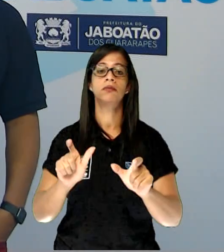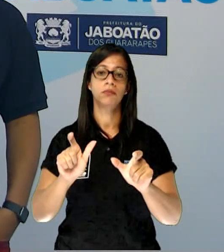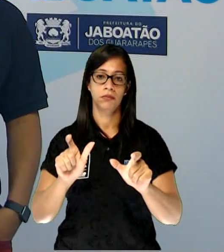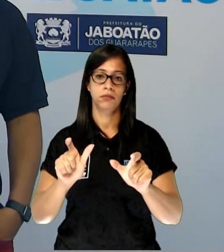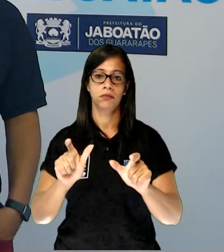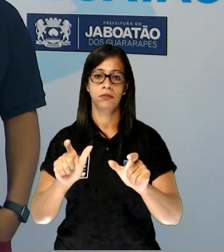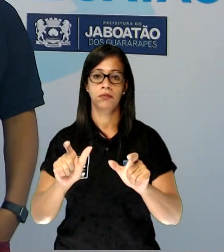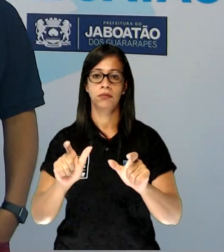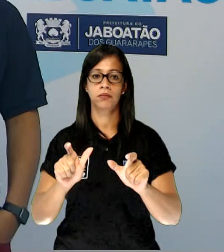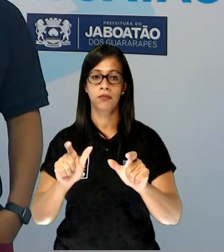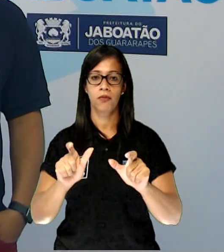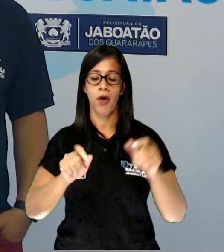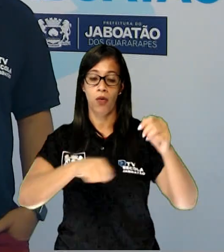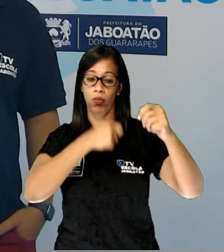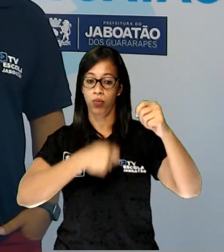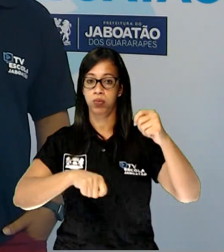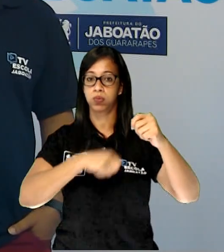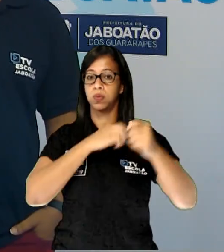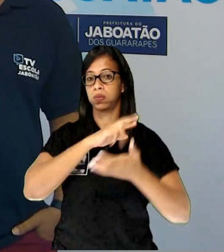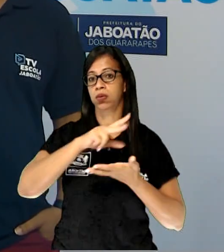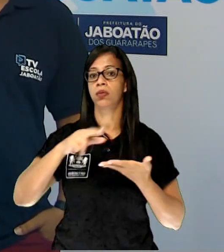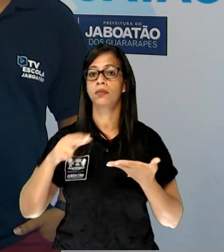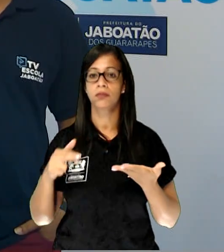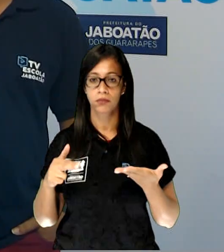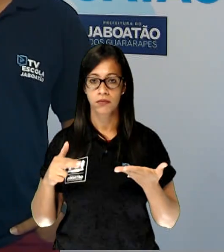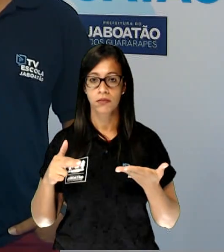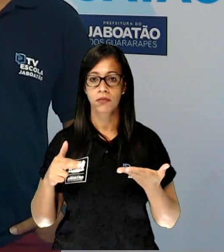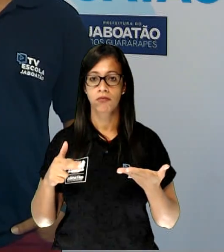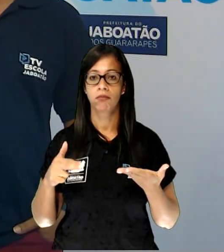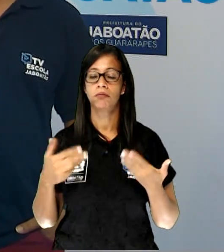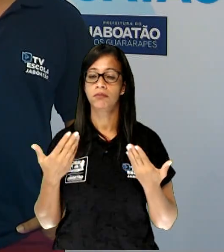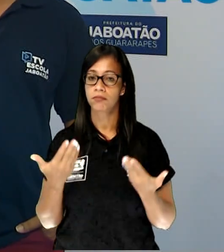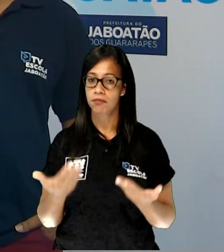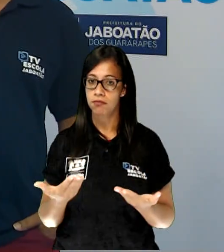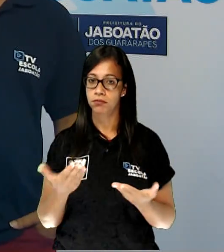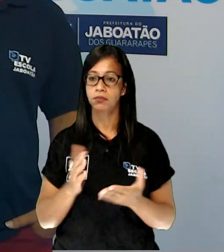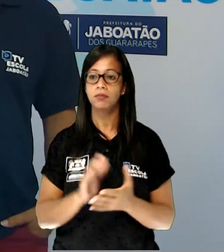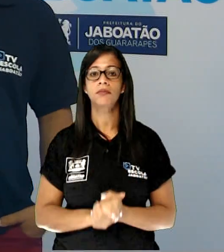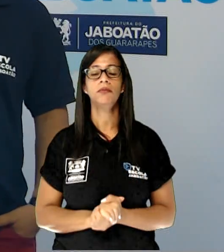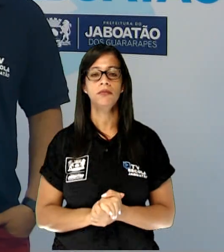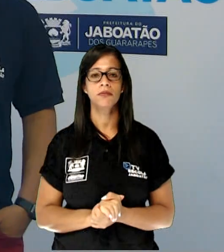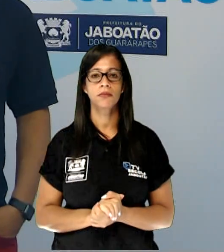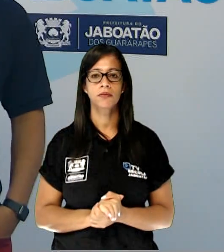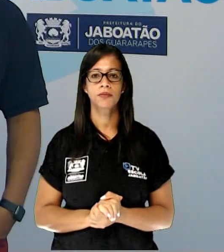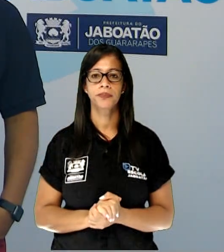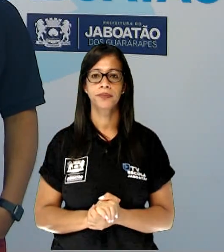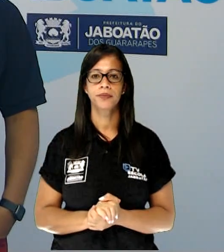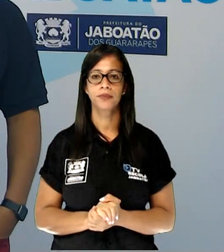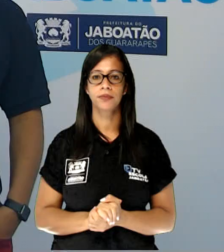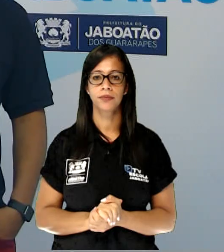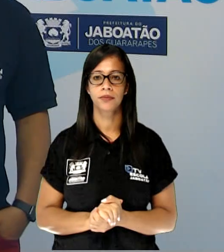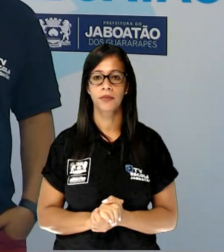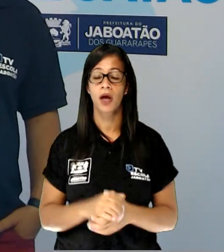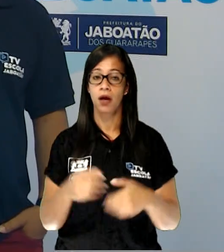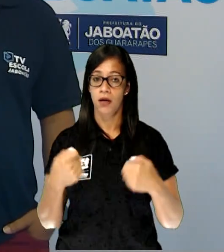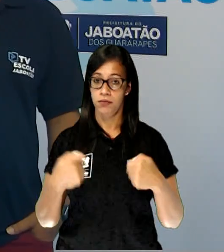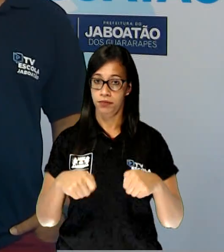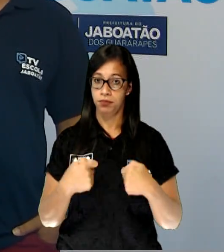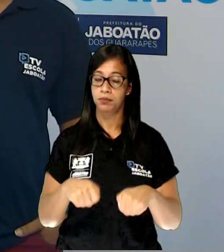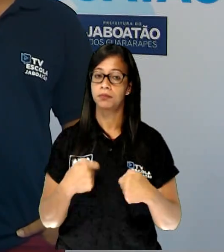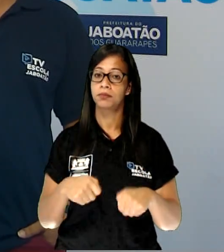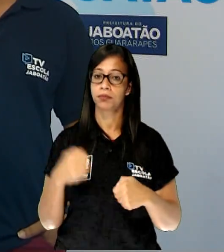ou que cada naipe vai entrar. Essa é a figura do maestro. E também o andamento da música, né? Sem o